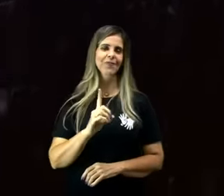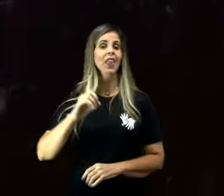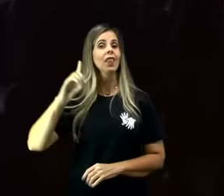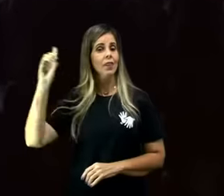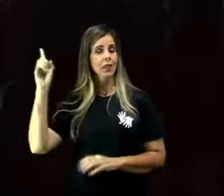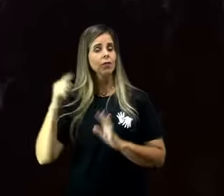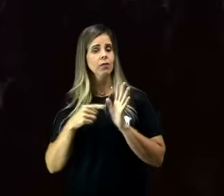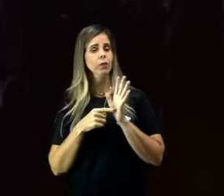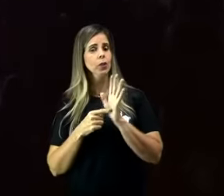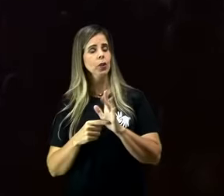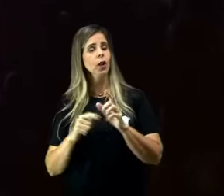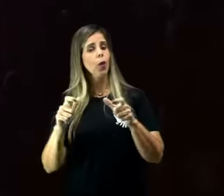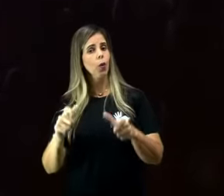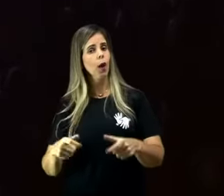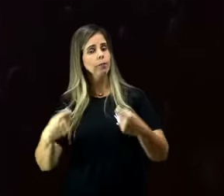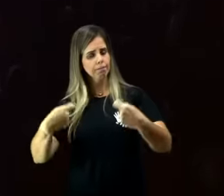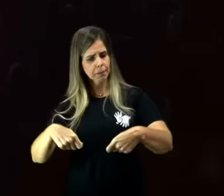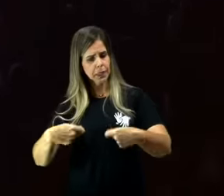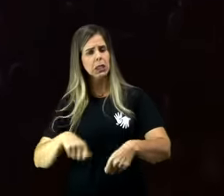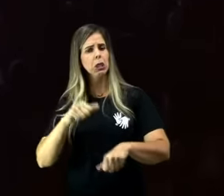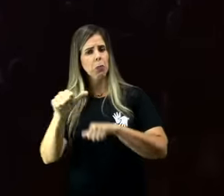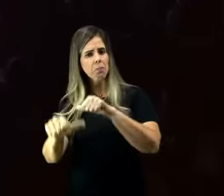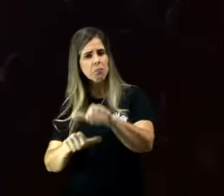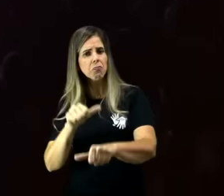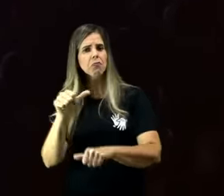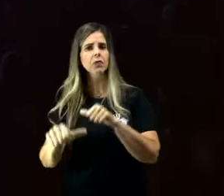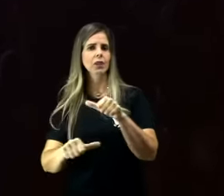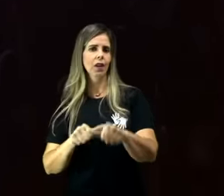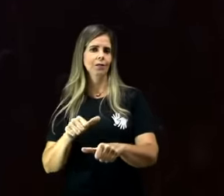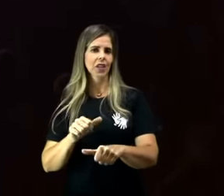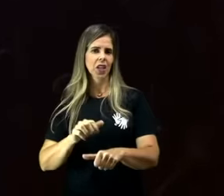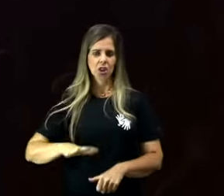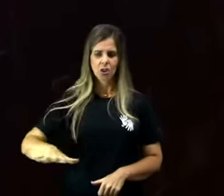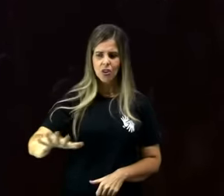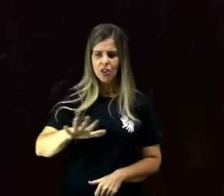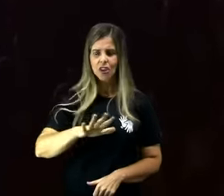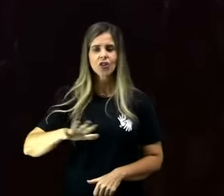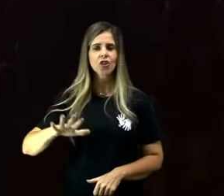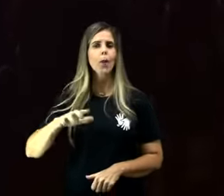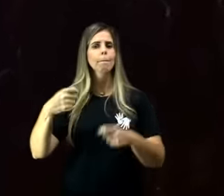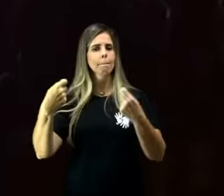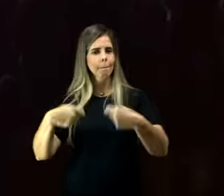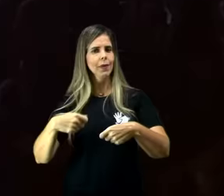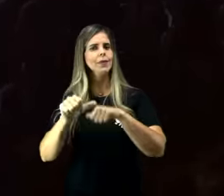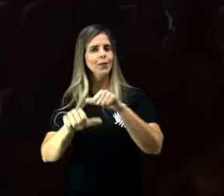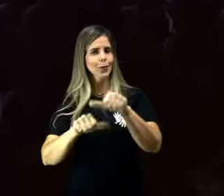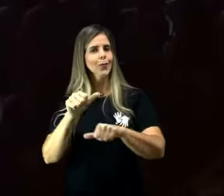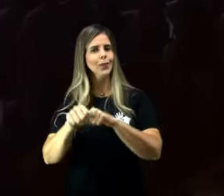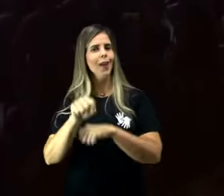vida, lugares, territórios e geografias serão